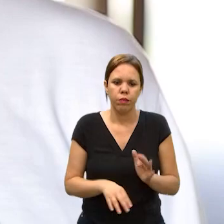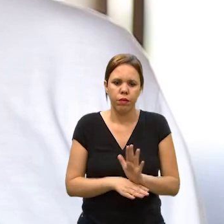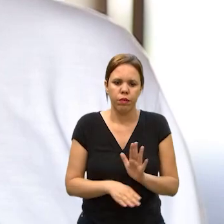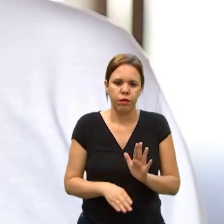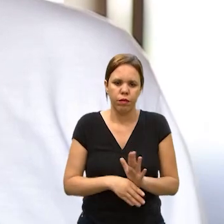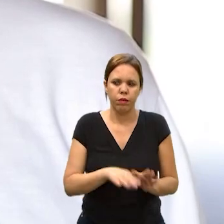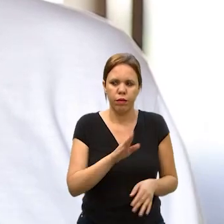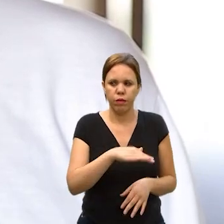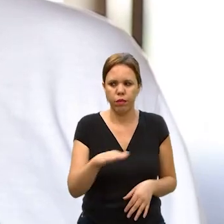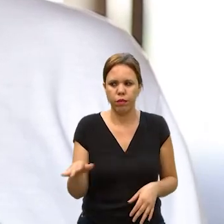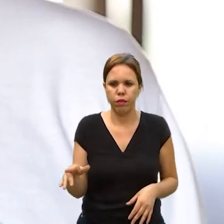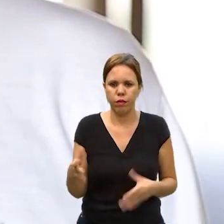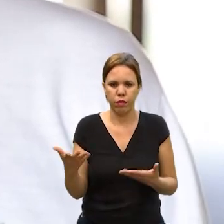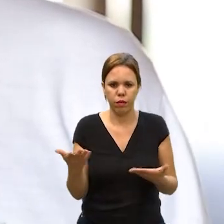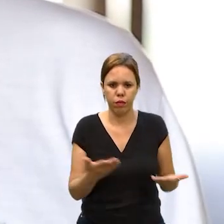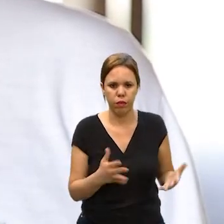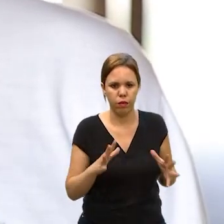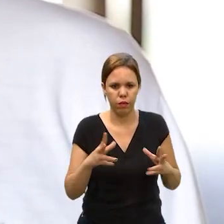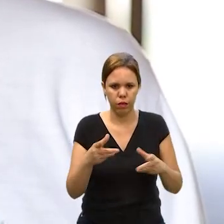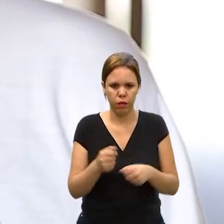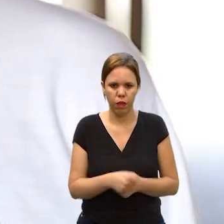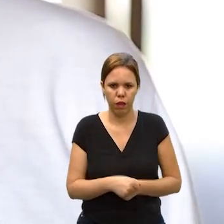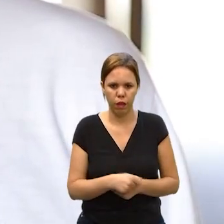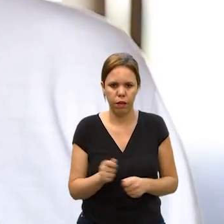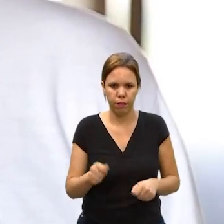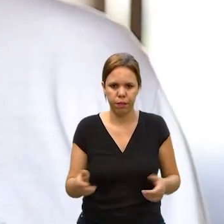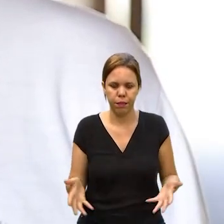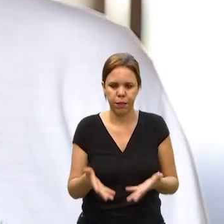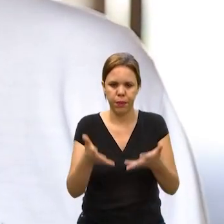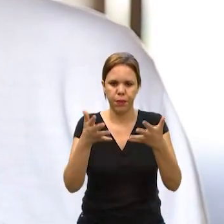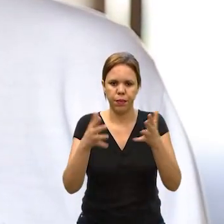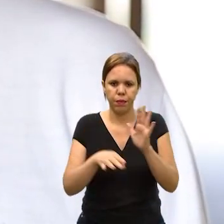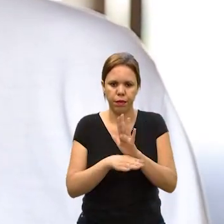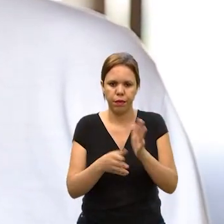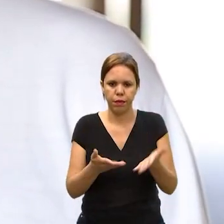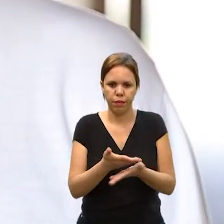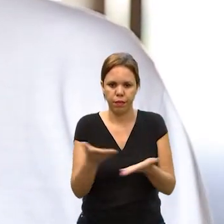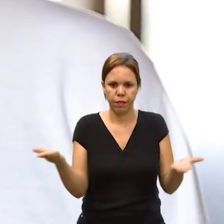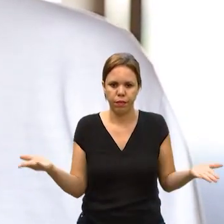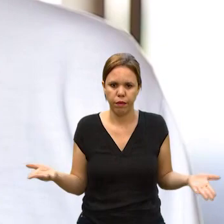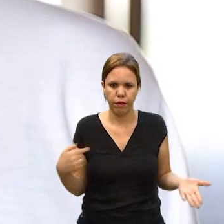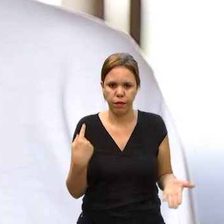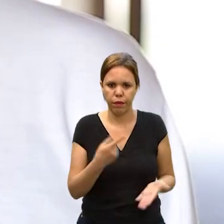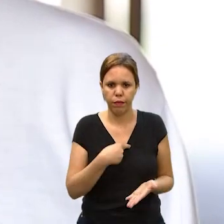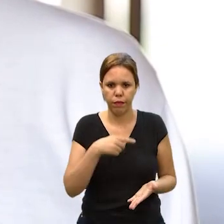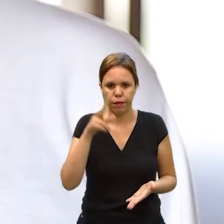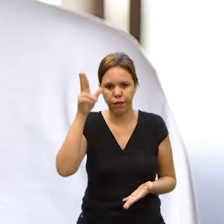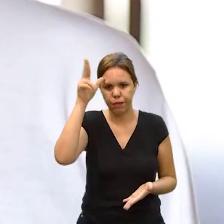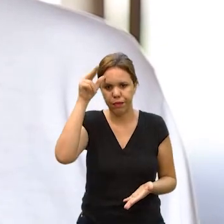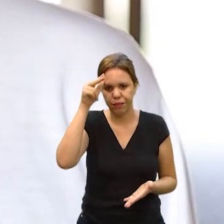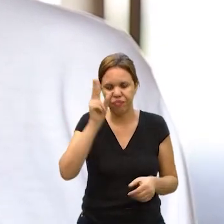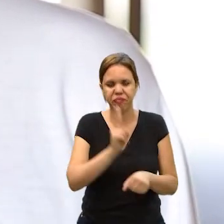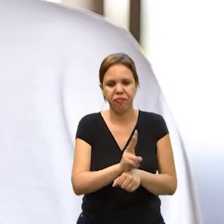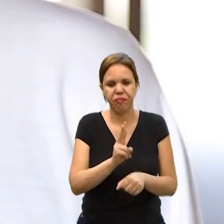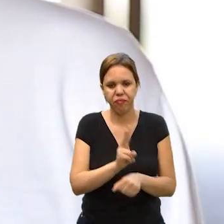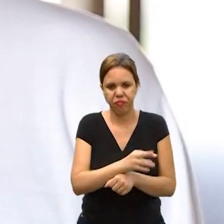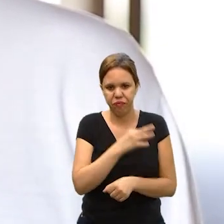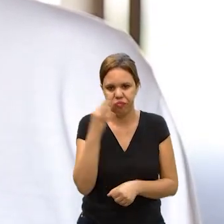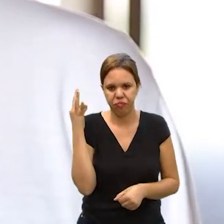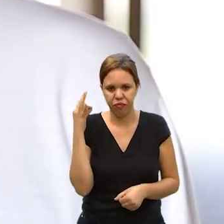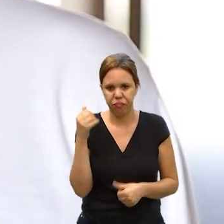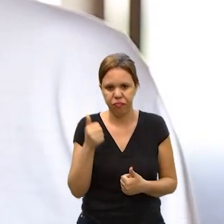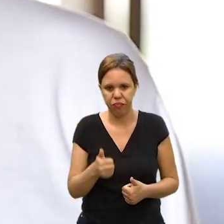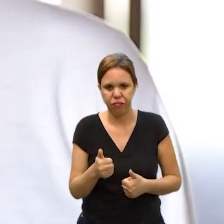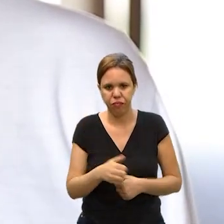condições para que as crianças possam receber tudo aquilo que ele pode proporcionar a elas. Então, os nossos cavalos são muito bem